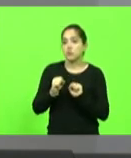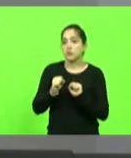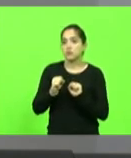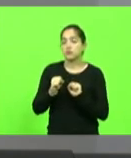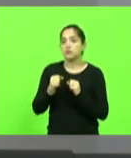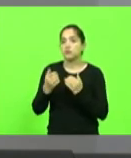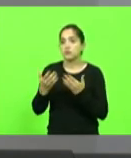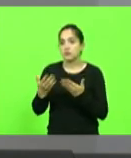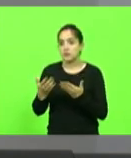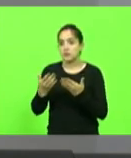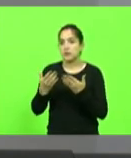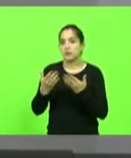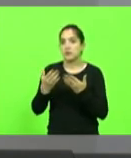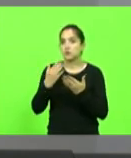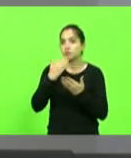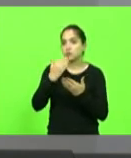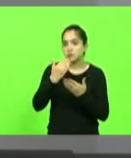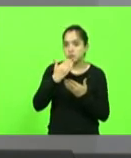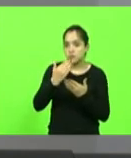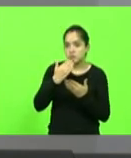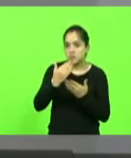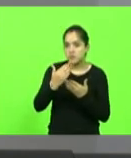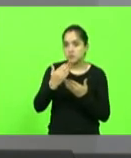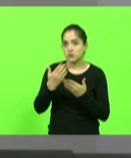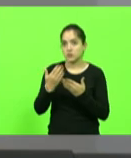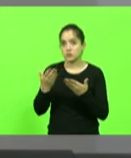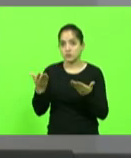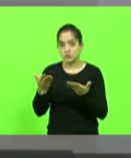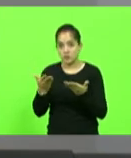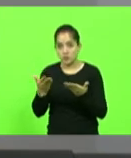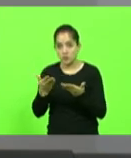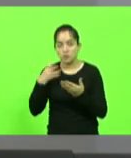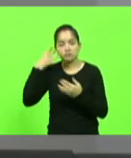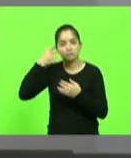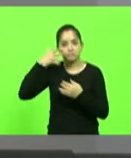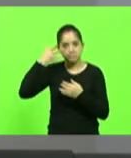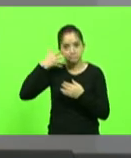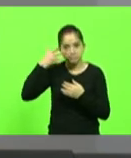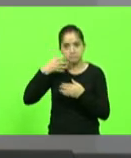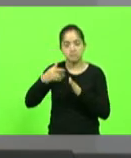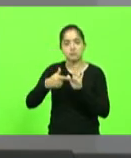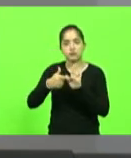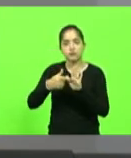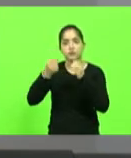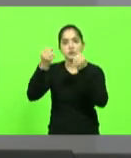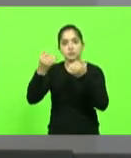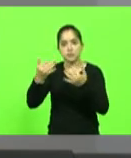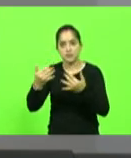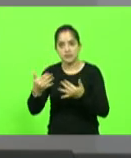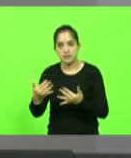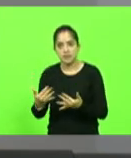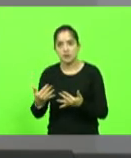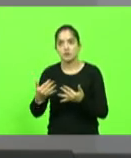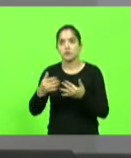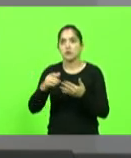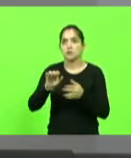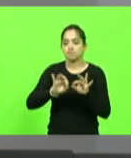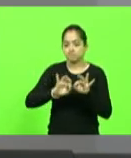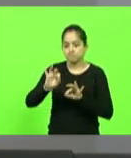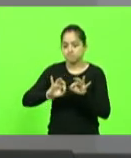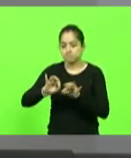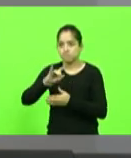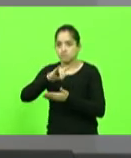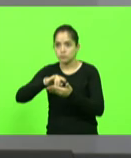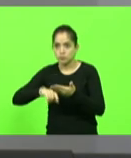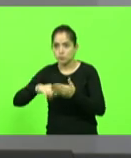esses encaminhamentos, a partir das falas que foram dadas a produção do documento oficial e o